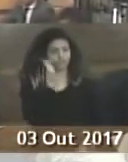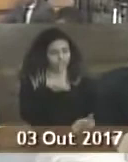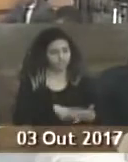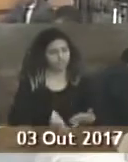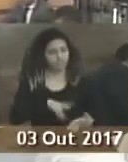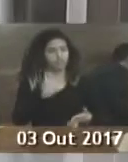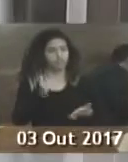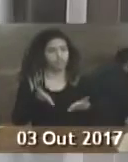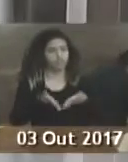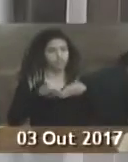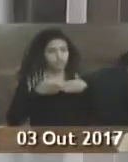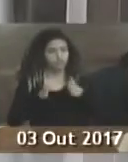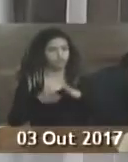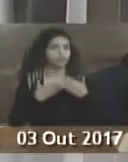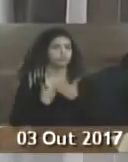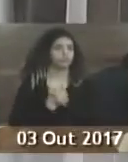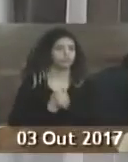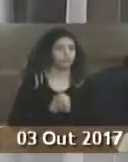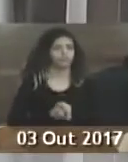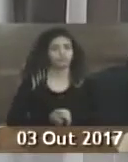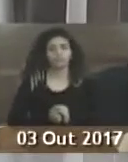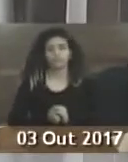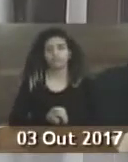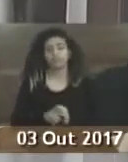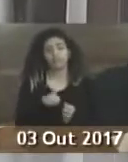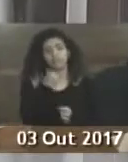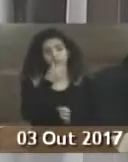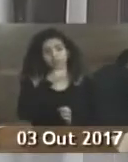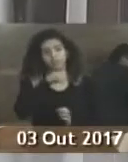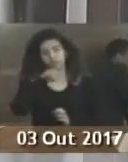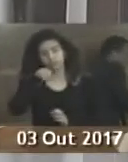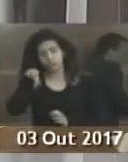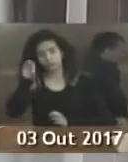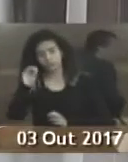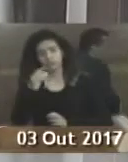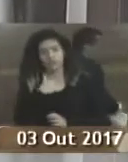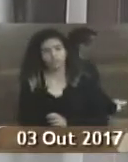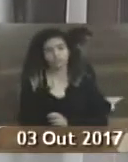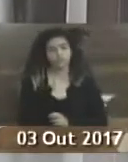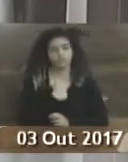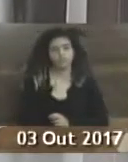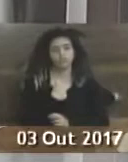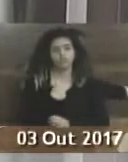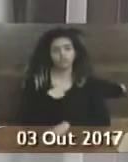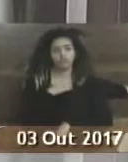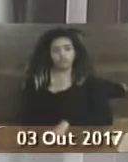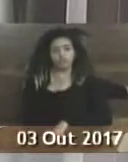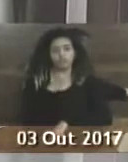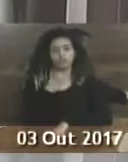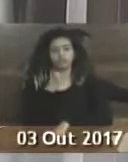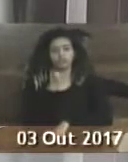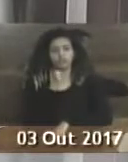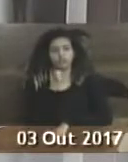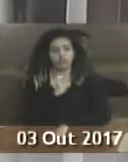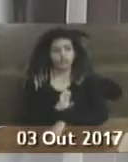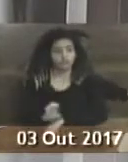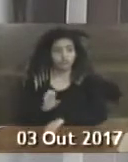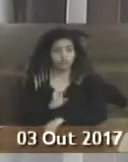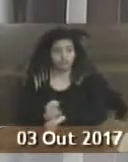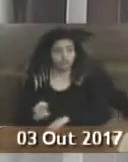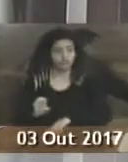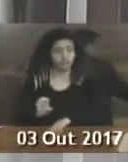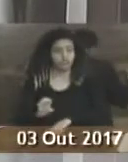nossas indicações. Em 1990, eu era estagiário na Companhia